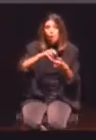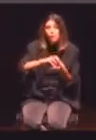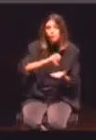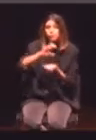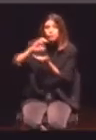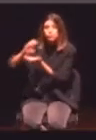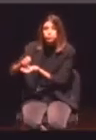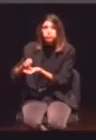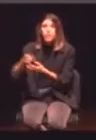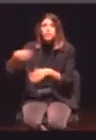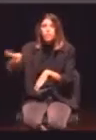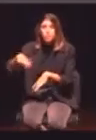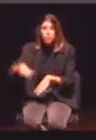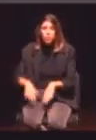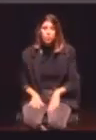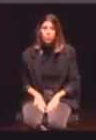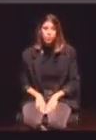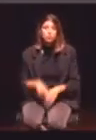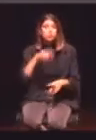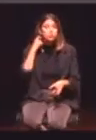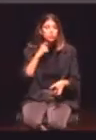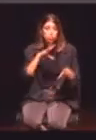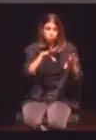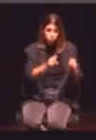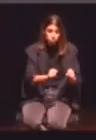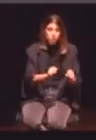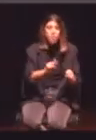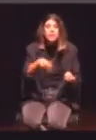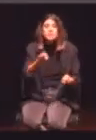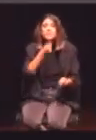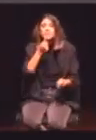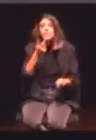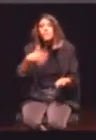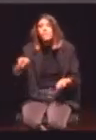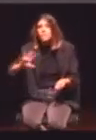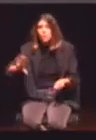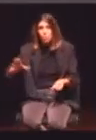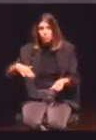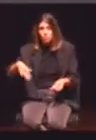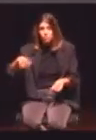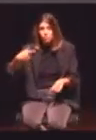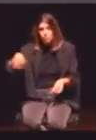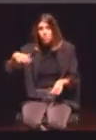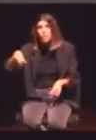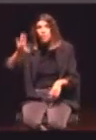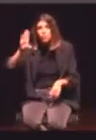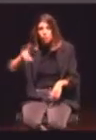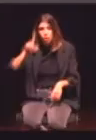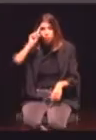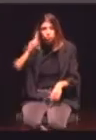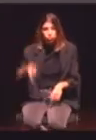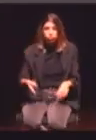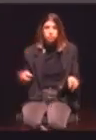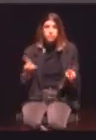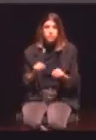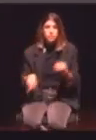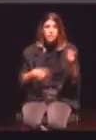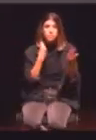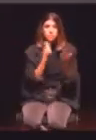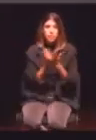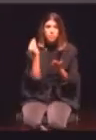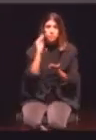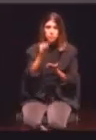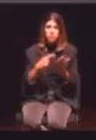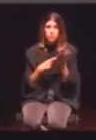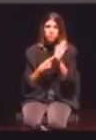pombais e qual o destino dos pombos capturados. Passando, por fim, à recomendação apresentada pelo PAN,